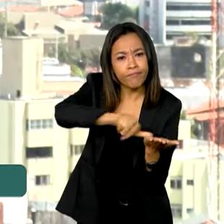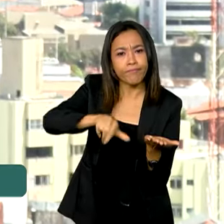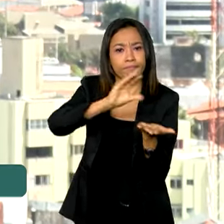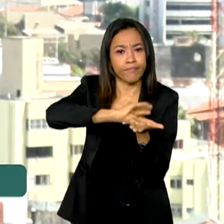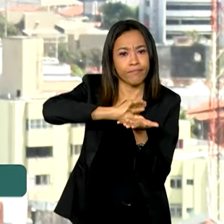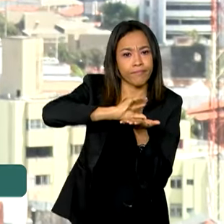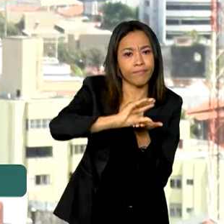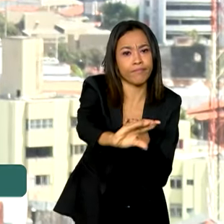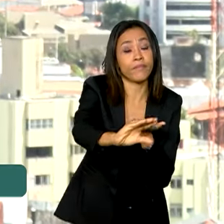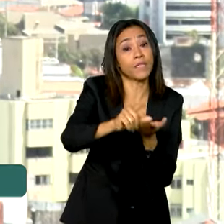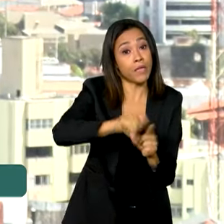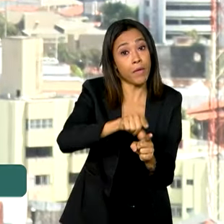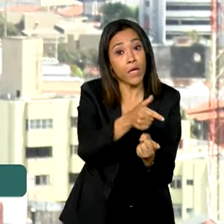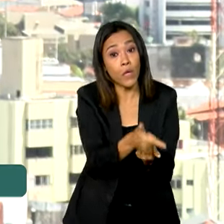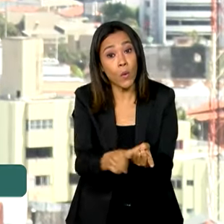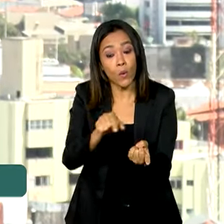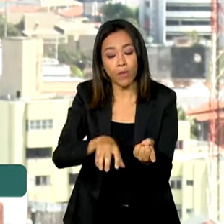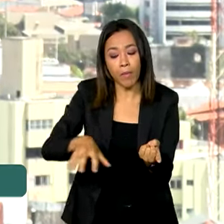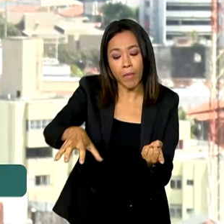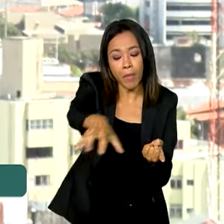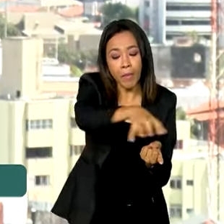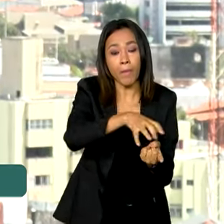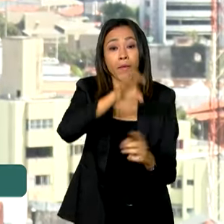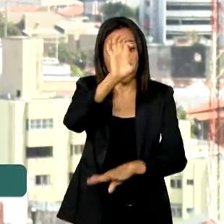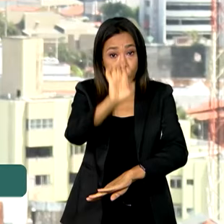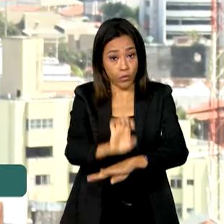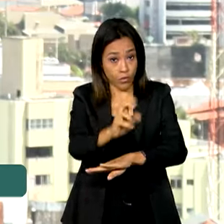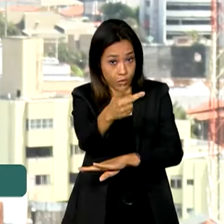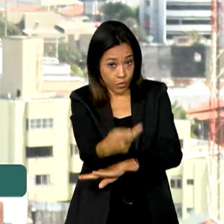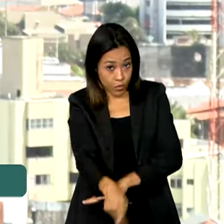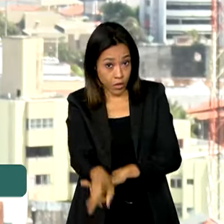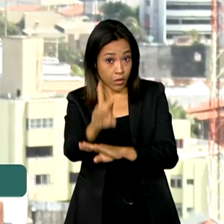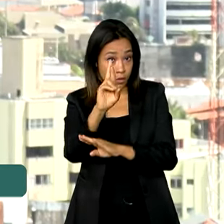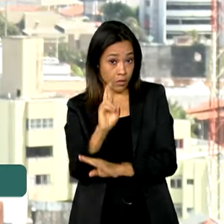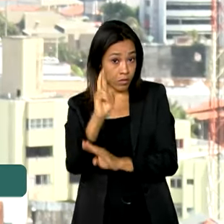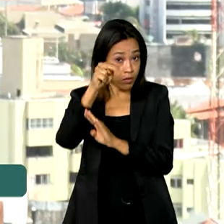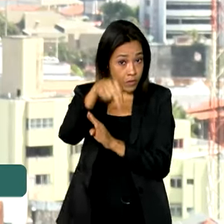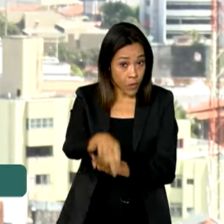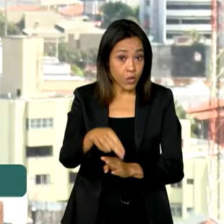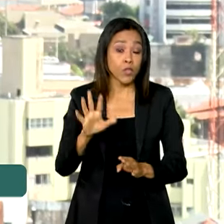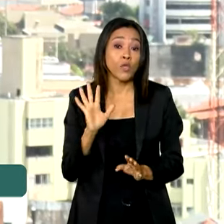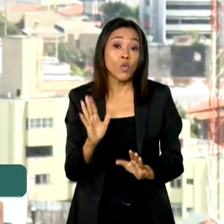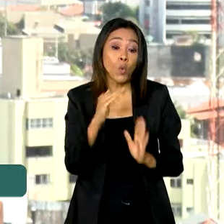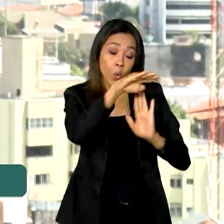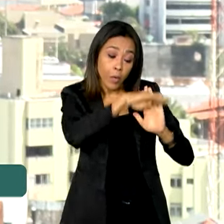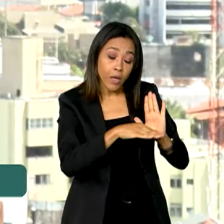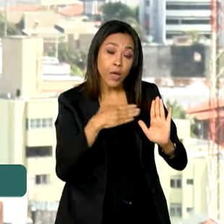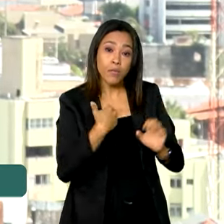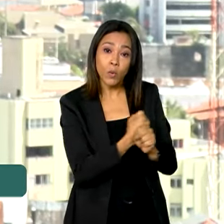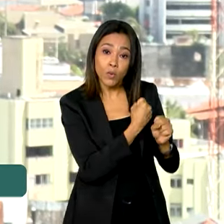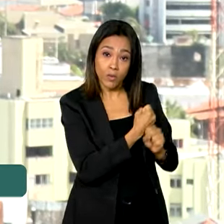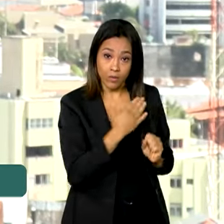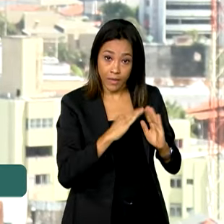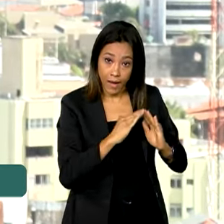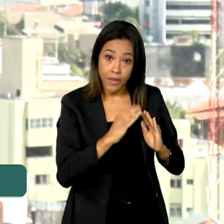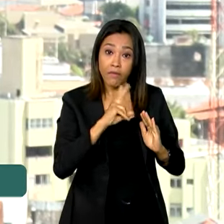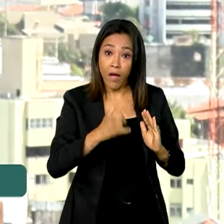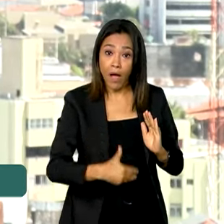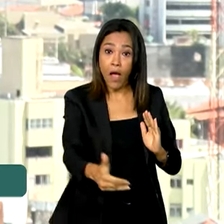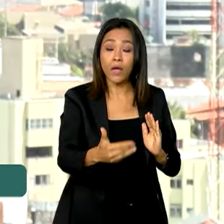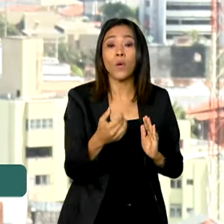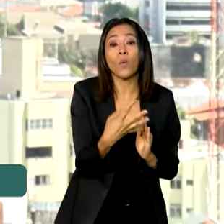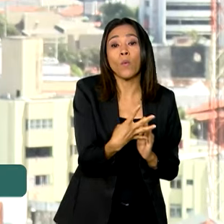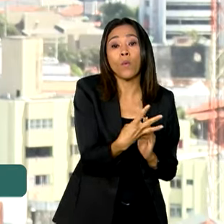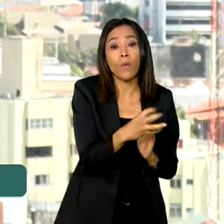e em outras regiões do estado. Só no Minha Casa Minha Vida será anunciada a construção de